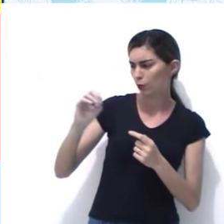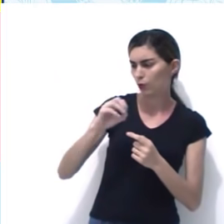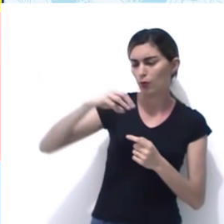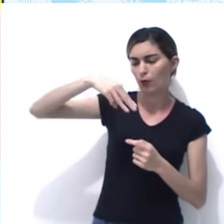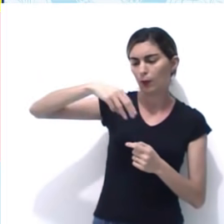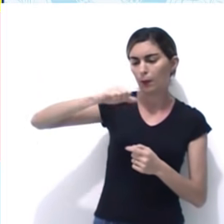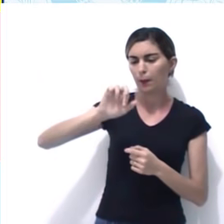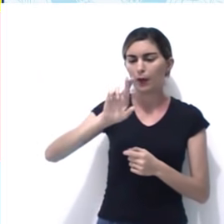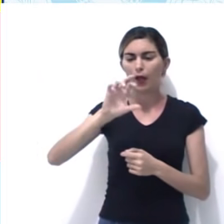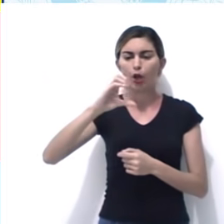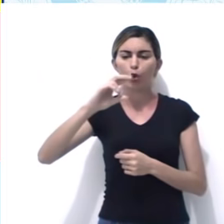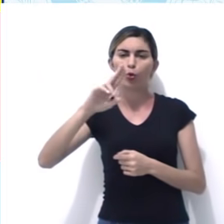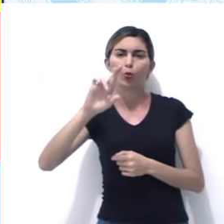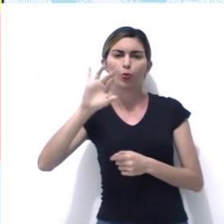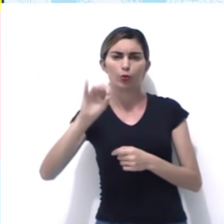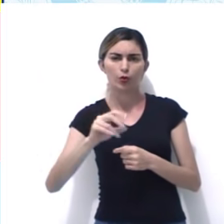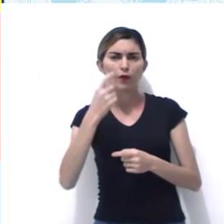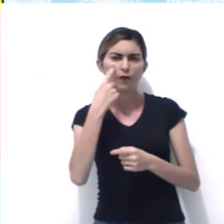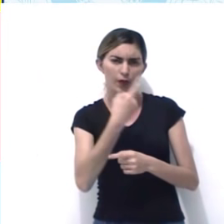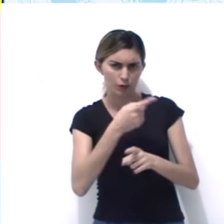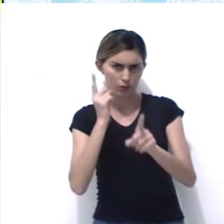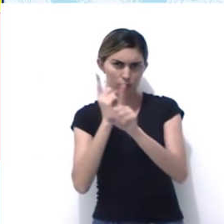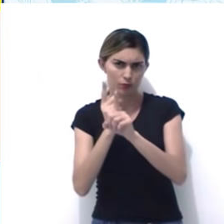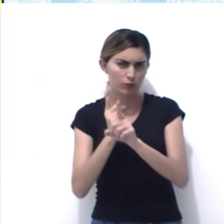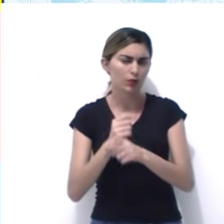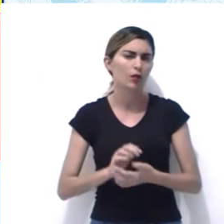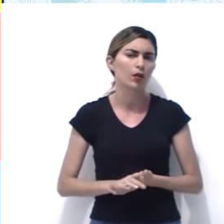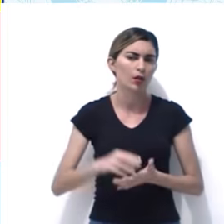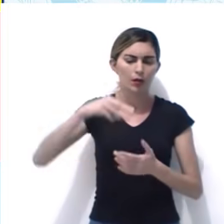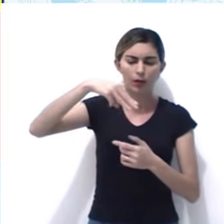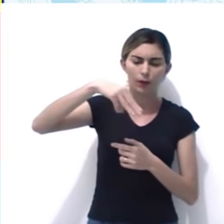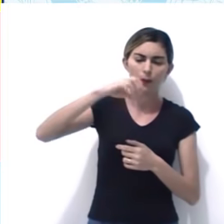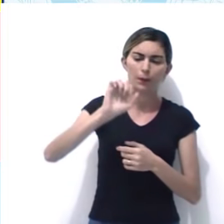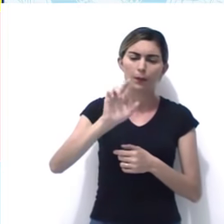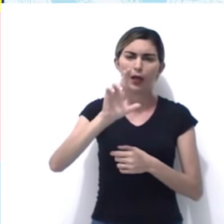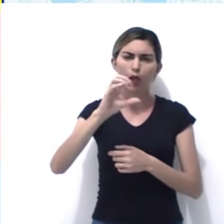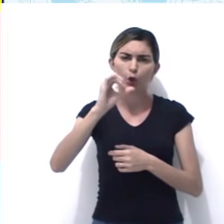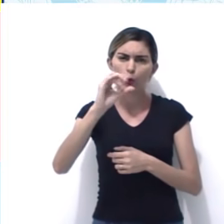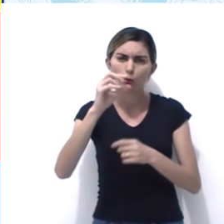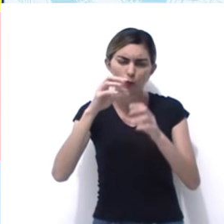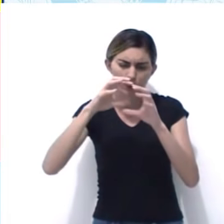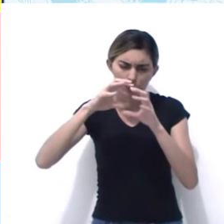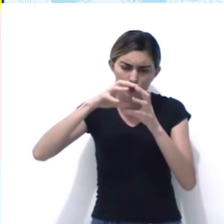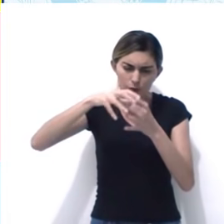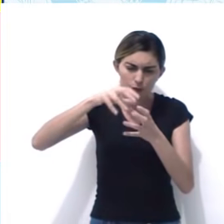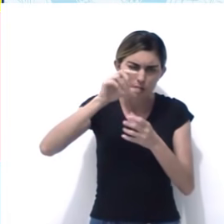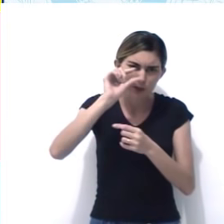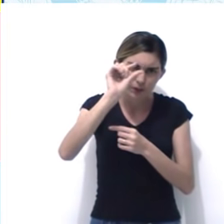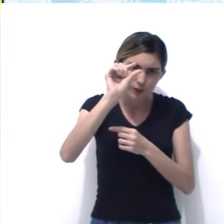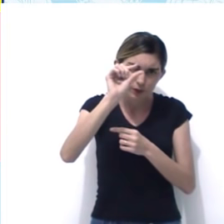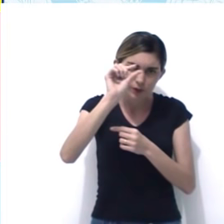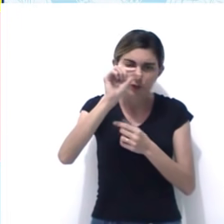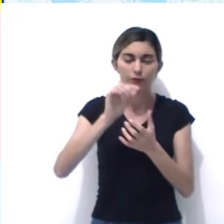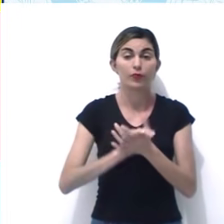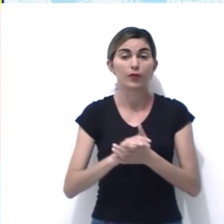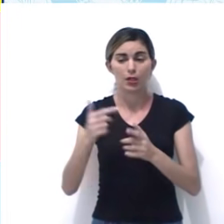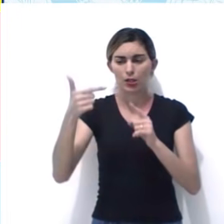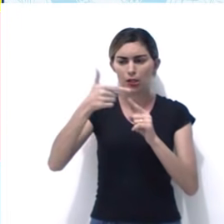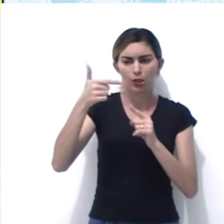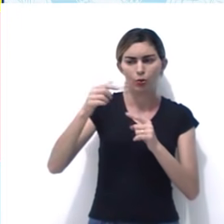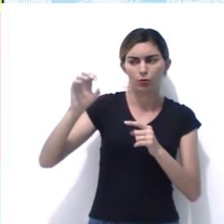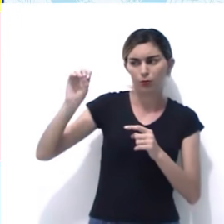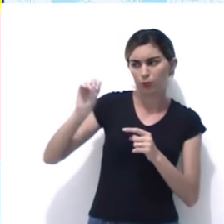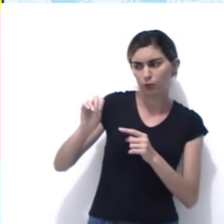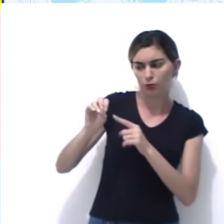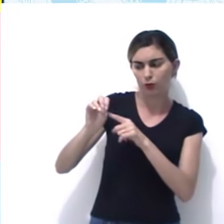e veja se você consegue localizar aí mercúrio é um planeta bem pequeno em segundo lugar nós temos o planeta